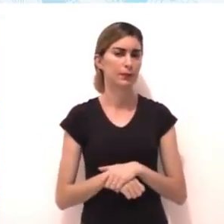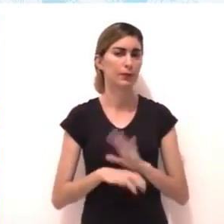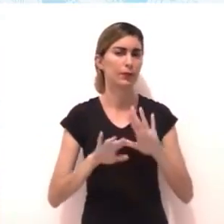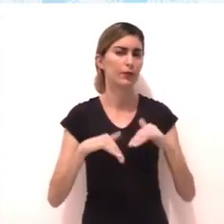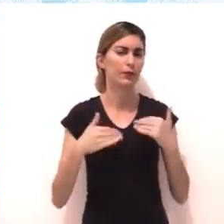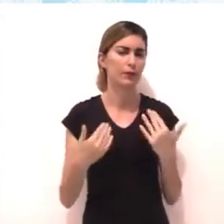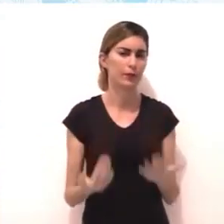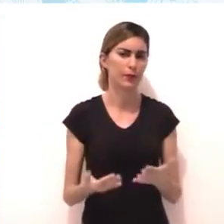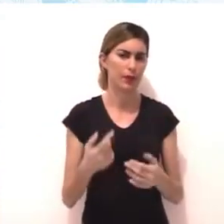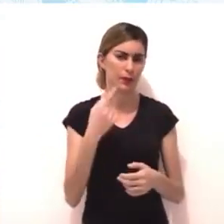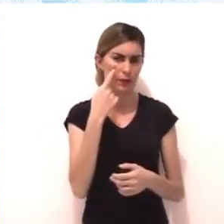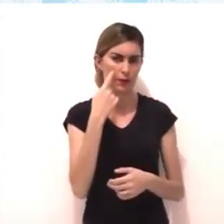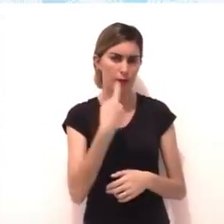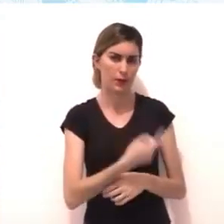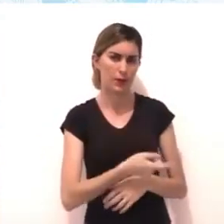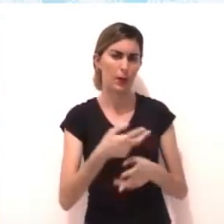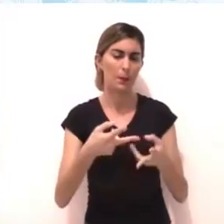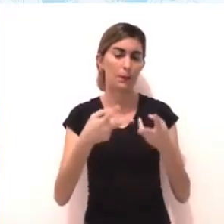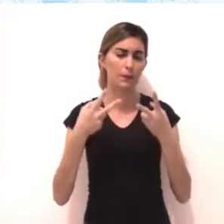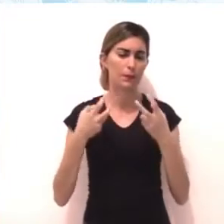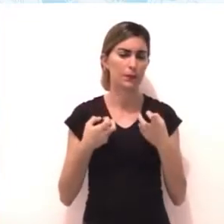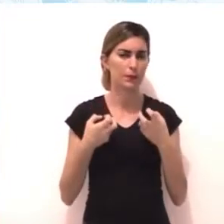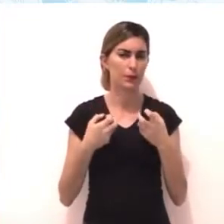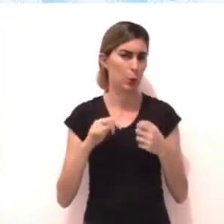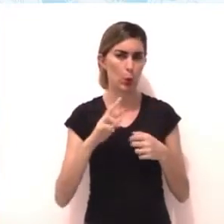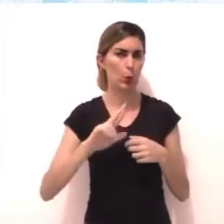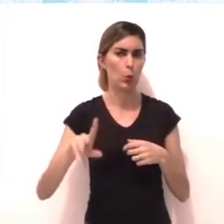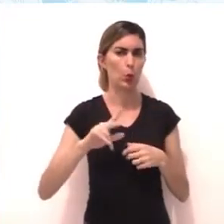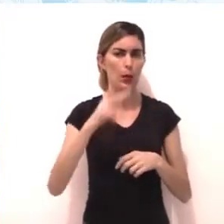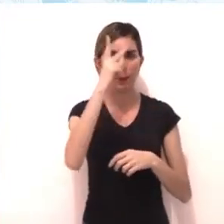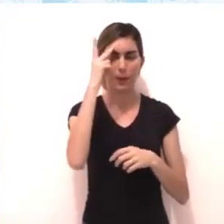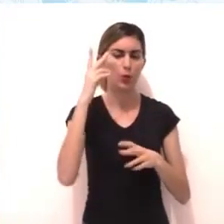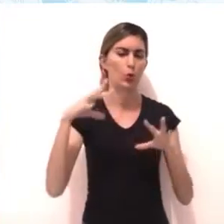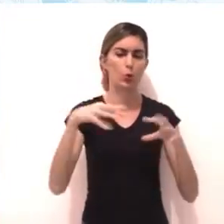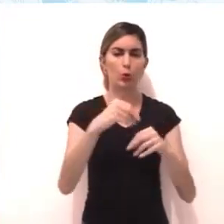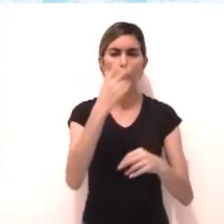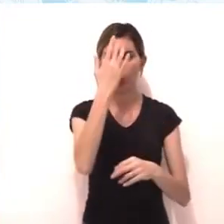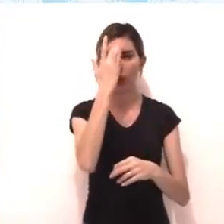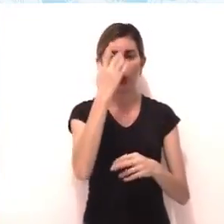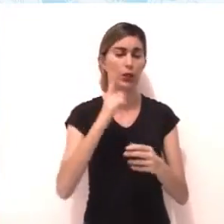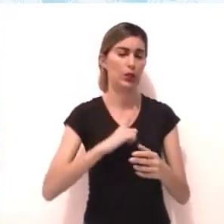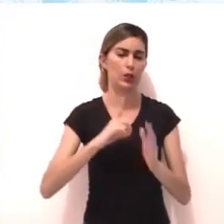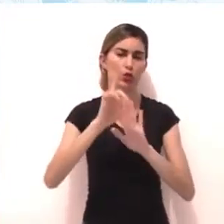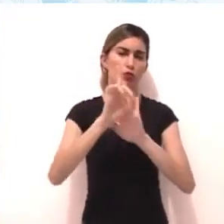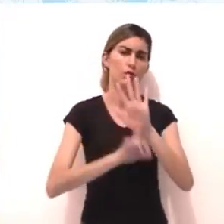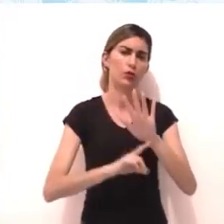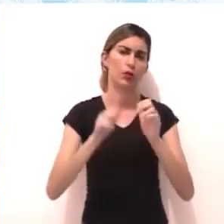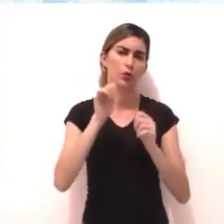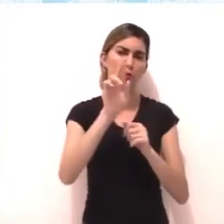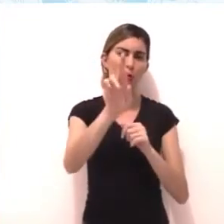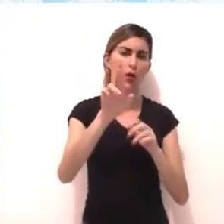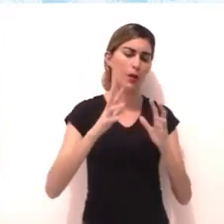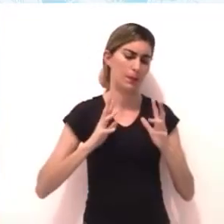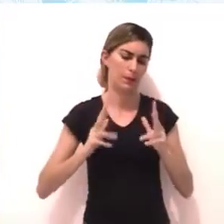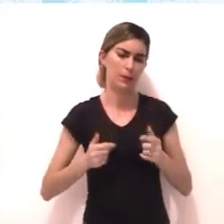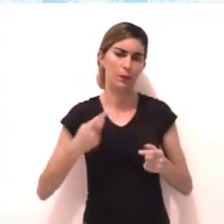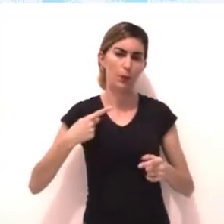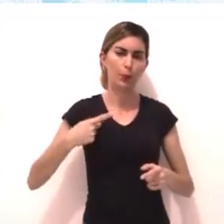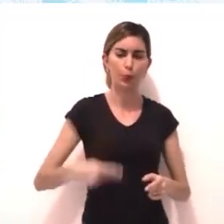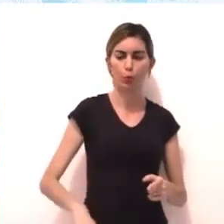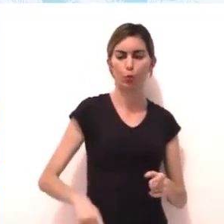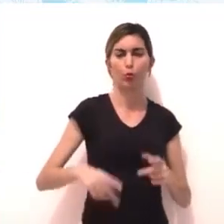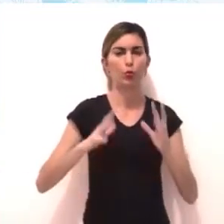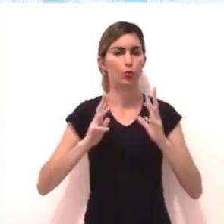Então, a gente pode perceber que não é todo mundo na Índia que tem direito ao ar puro. Na